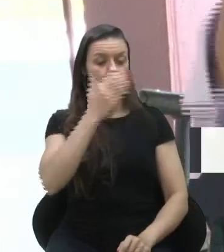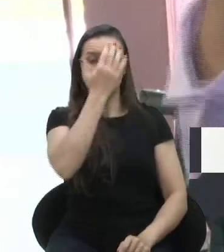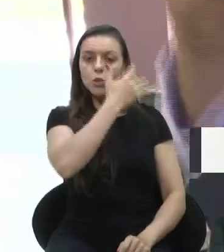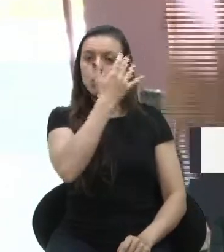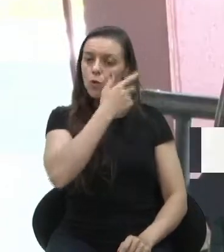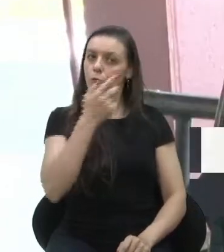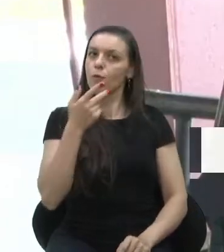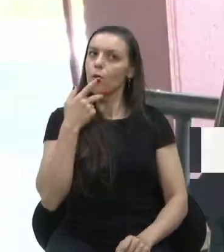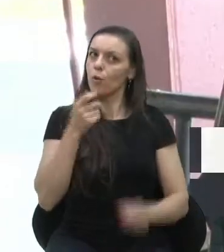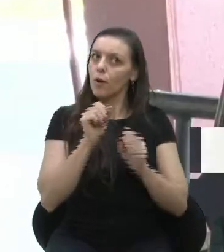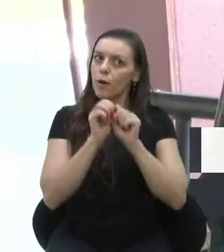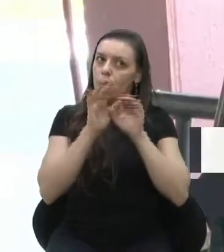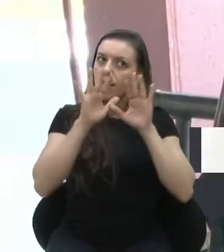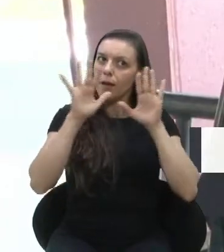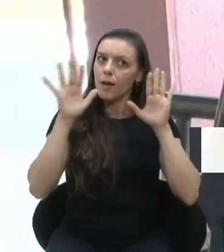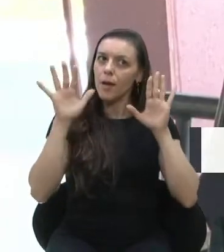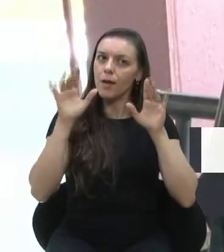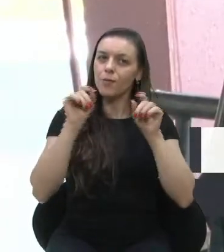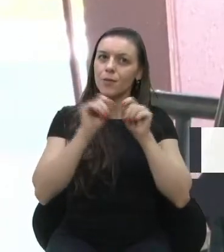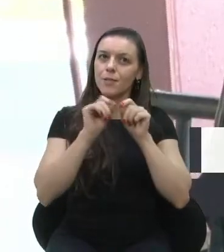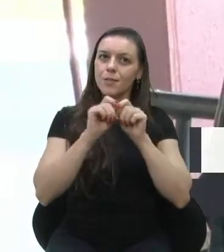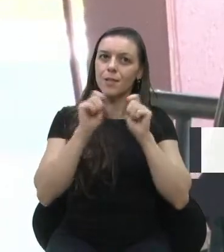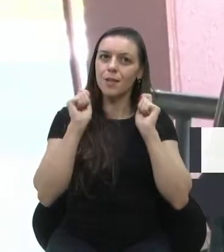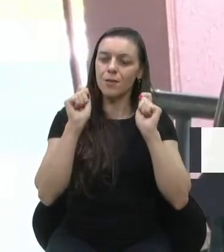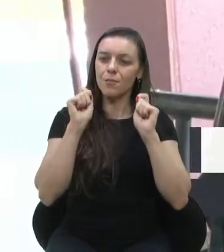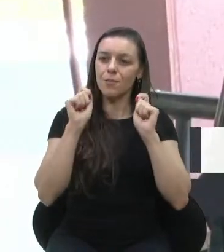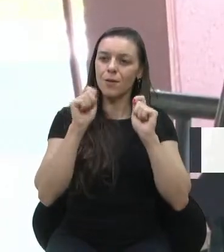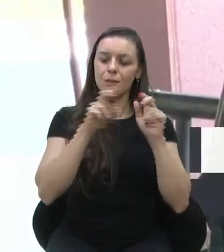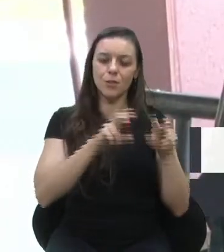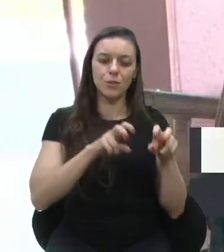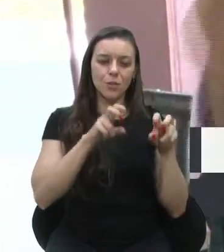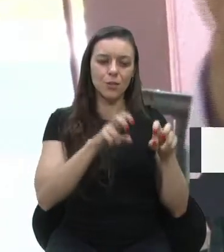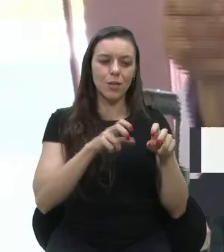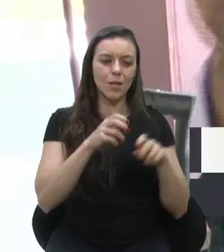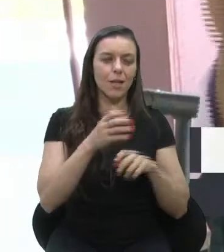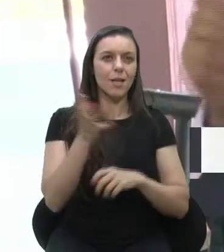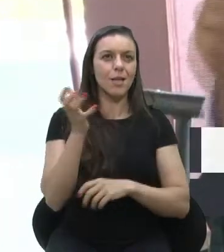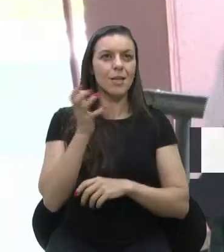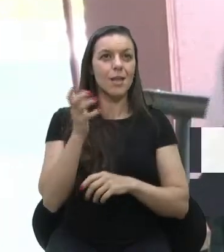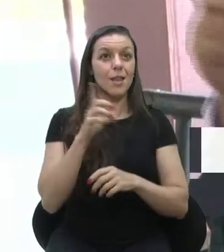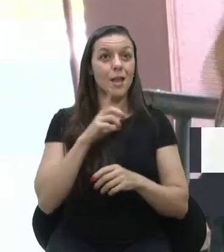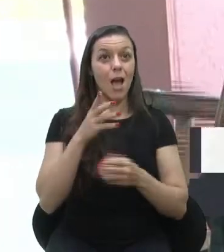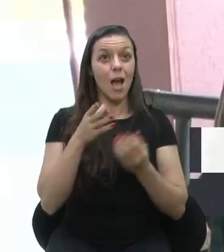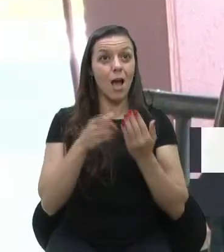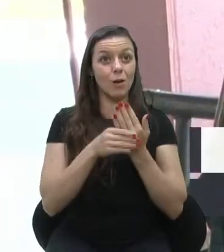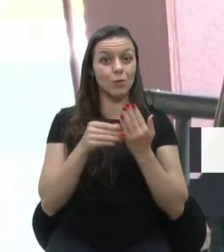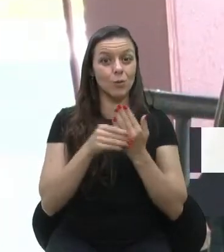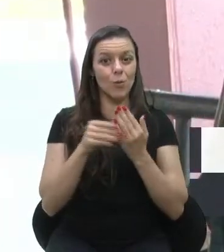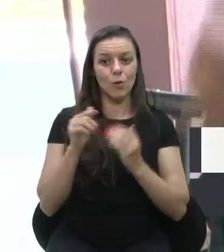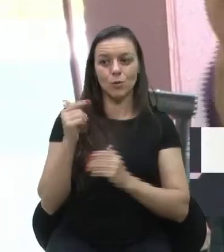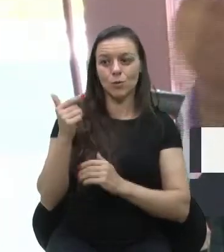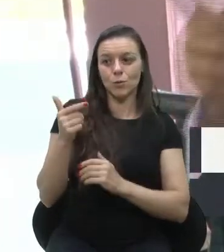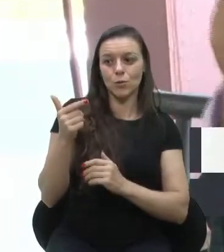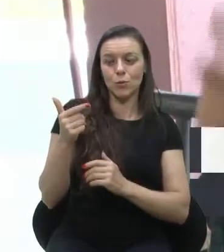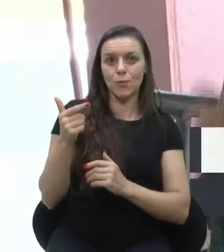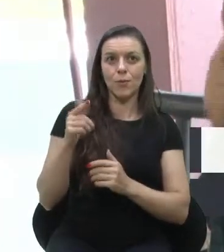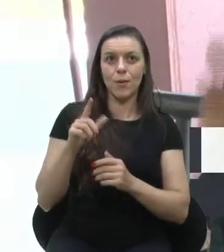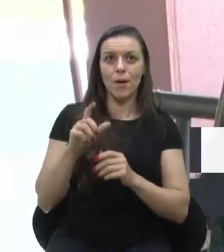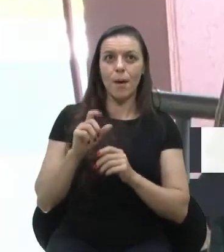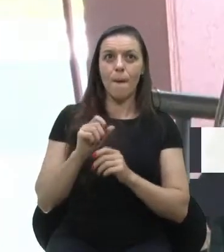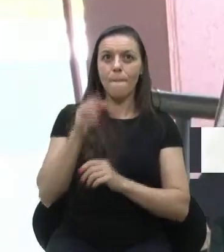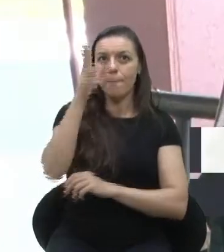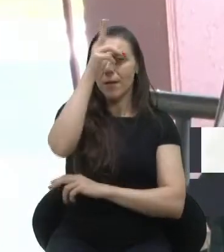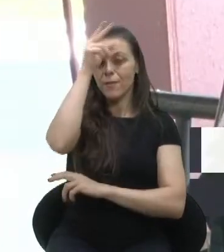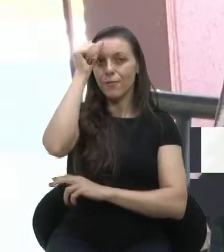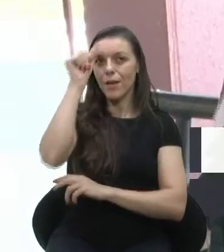política quando nós fazemos campanhas principalmente no interior que iria dar autonomia para o subprefeito e seu subprefeito